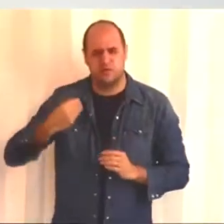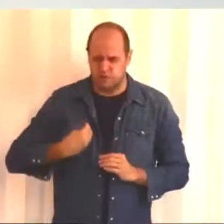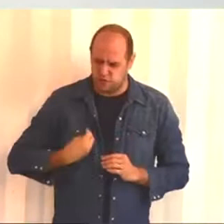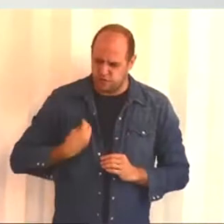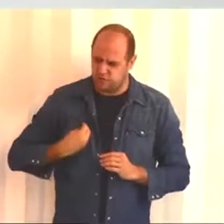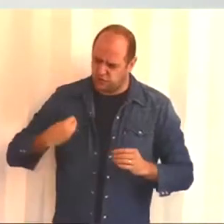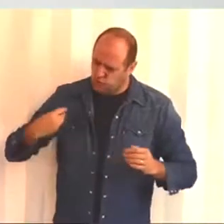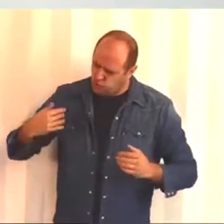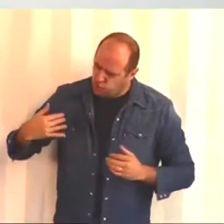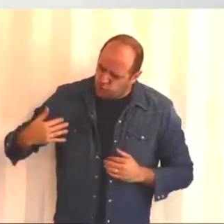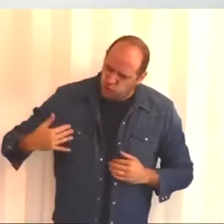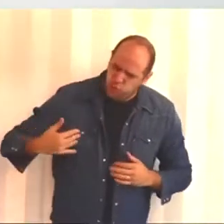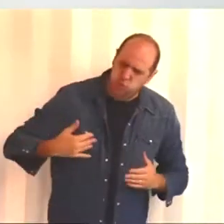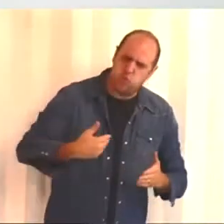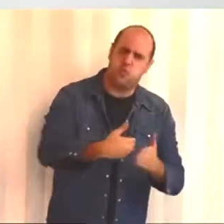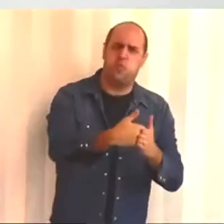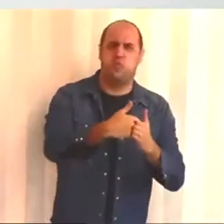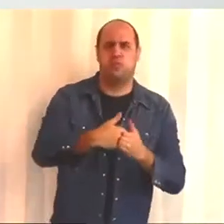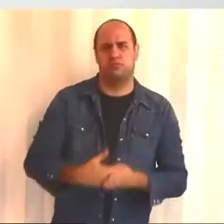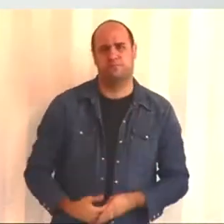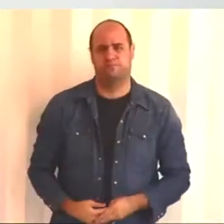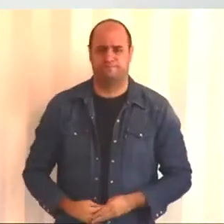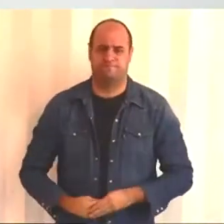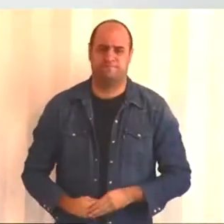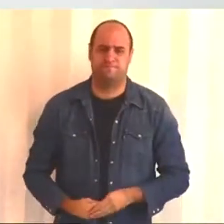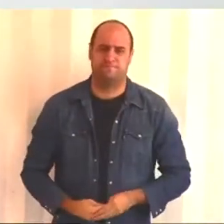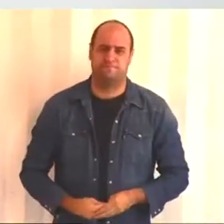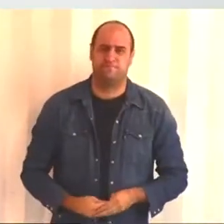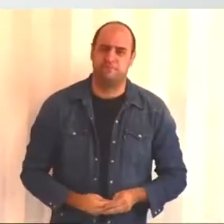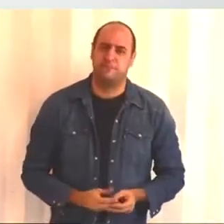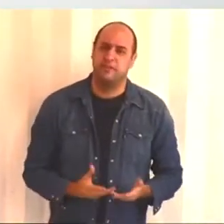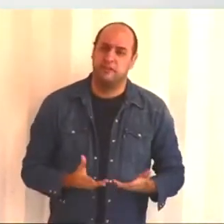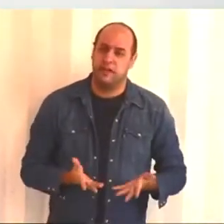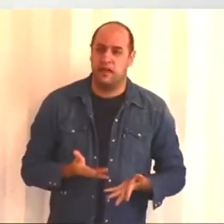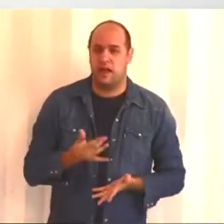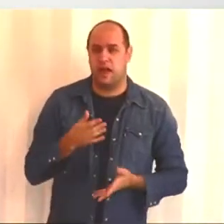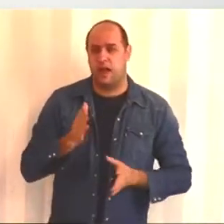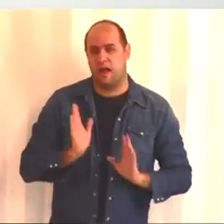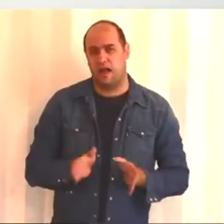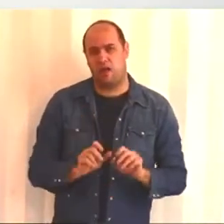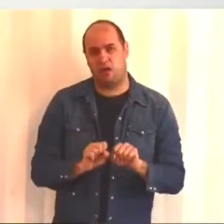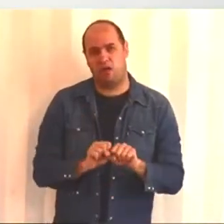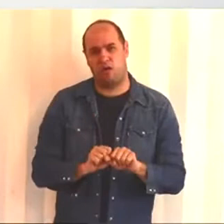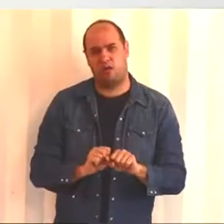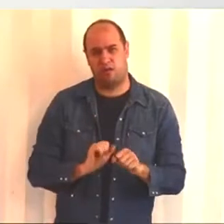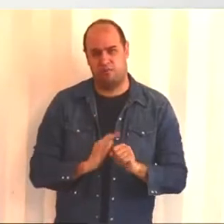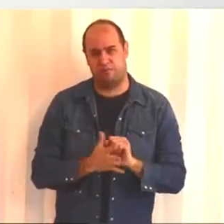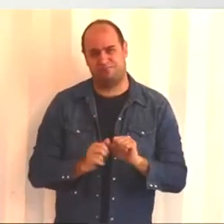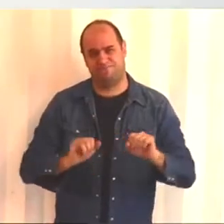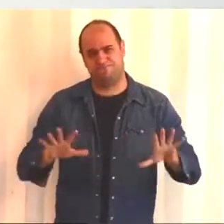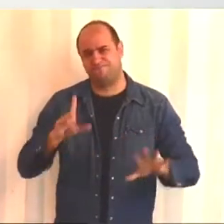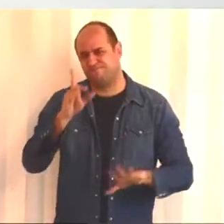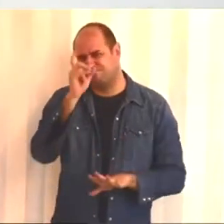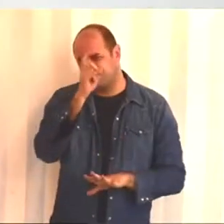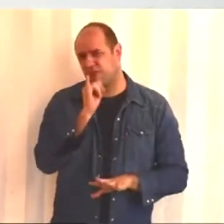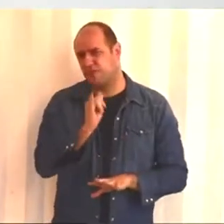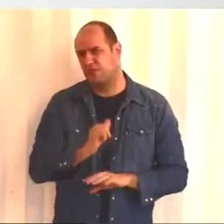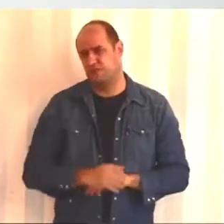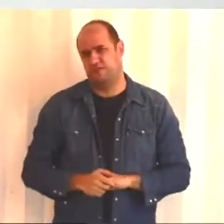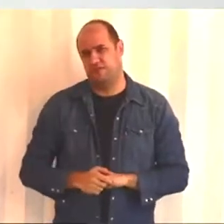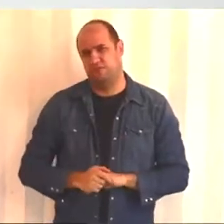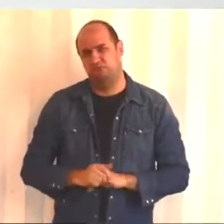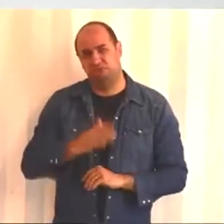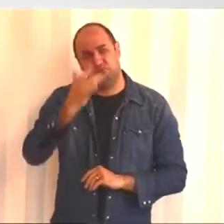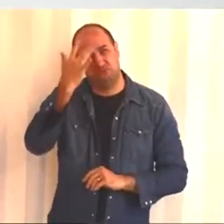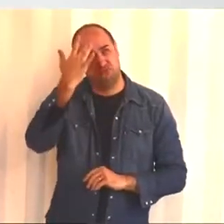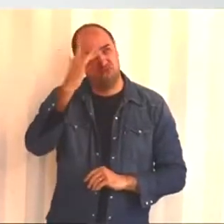a minha vida. Eu sei que é triste falar disso num tempo de pandemia, num tempo de perdas. Nós não sabemos